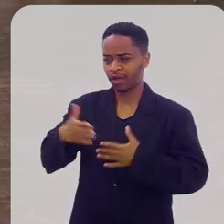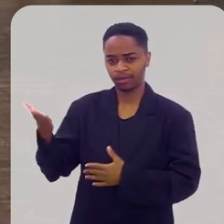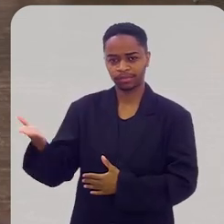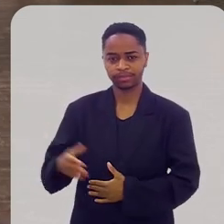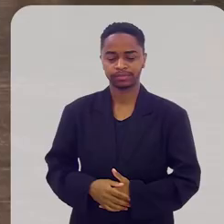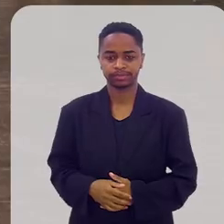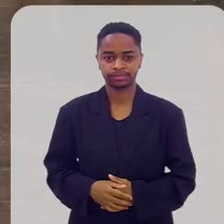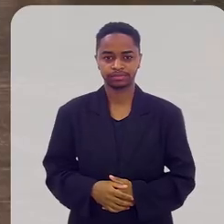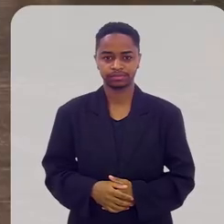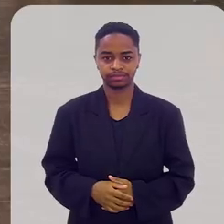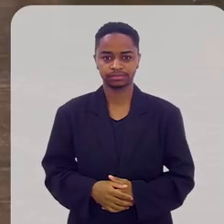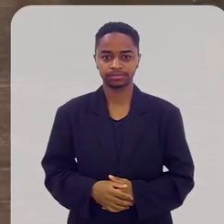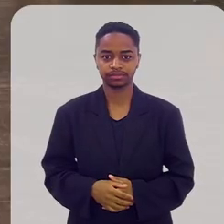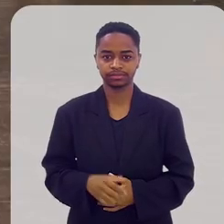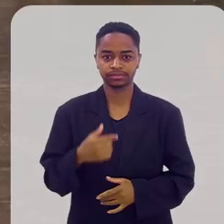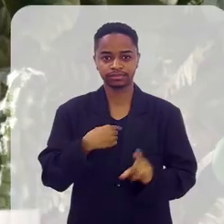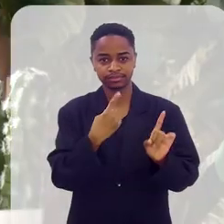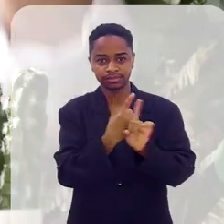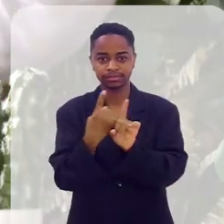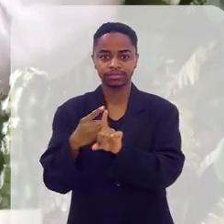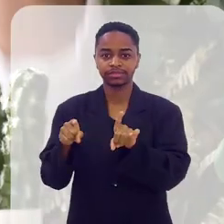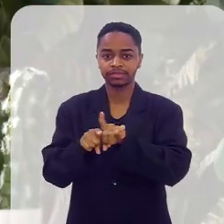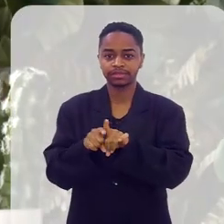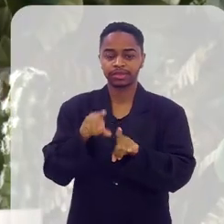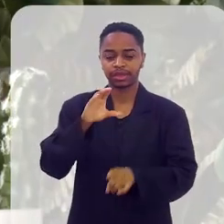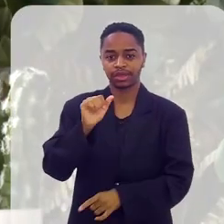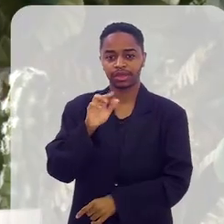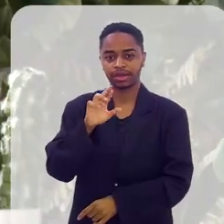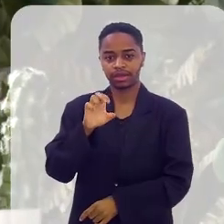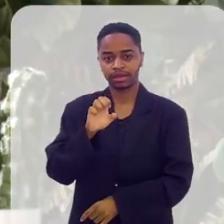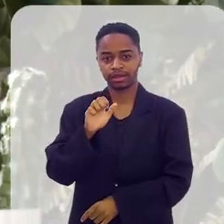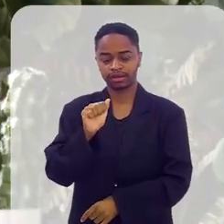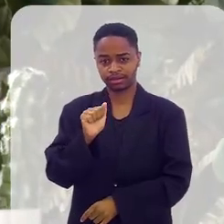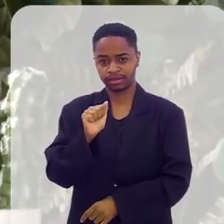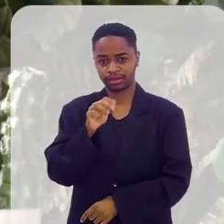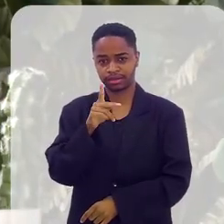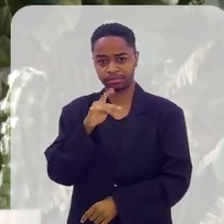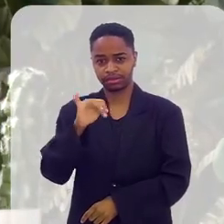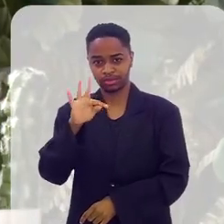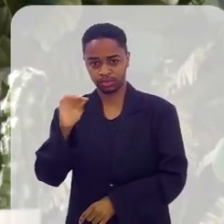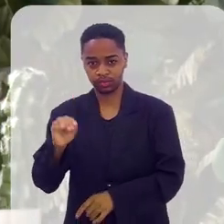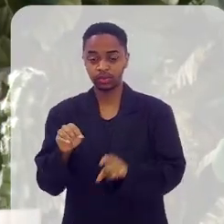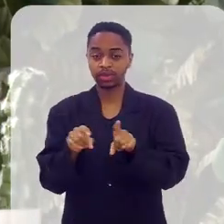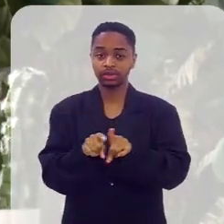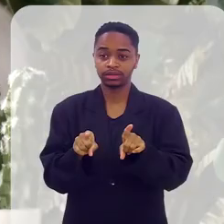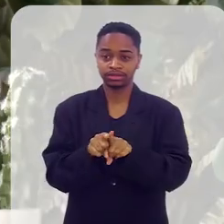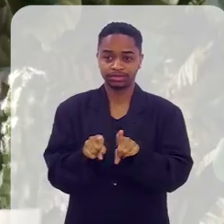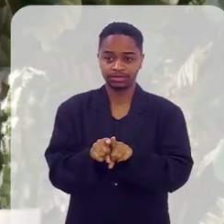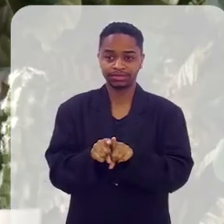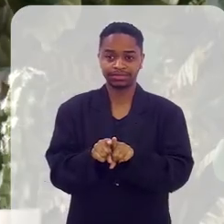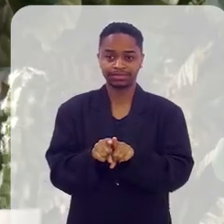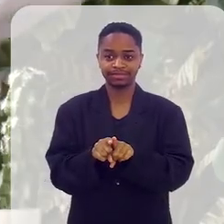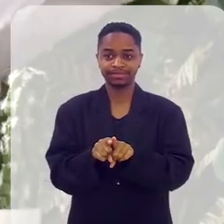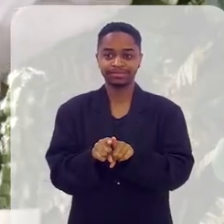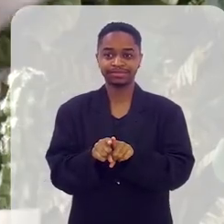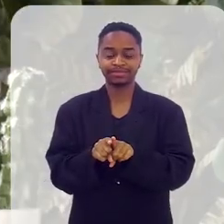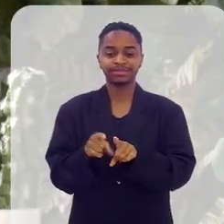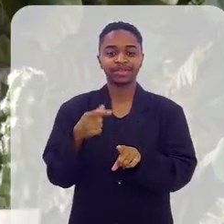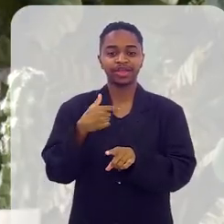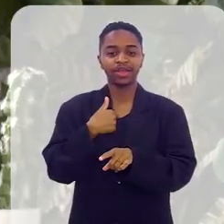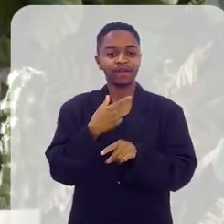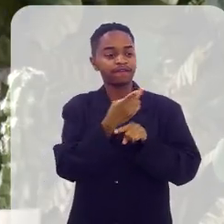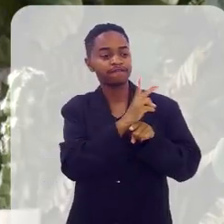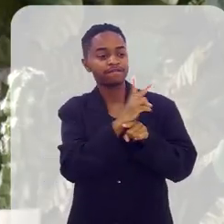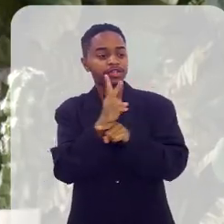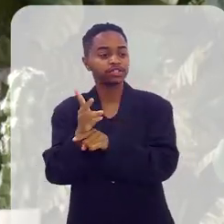encontrei o Wildo Carrapito também, que é um amigo de longuíssimas datas, estava aqui conosco. É verdade. E o Favoreto, ele tá aí, ele fica tomando